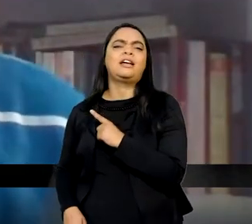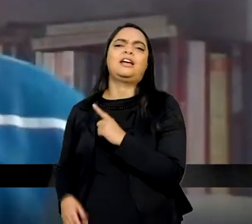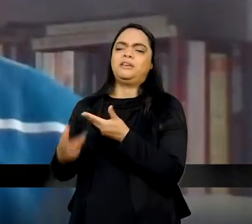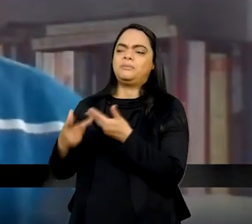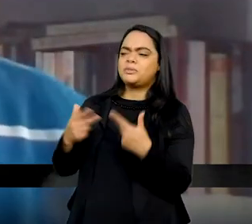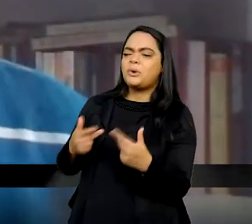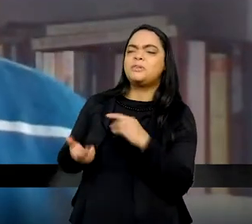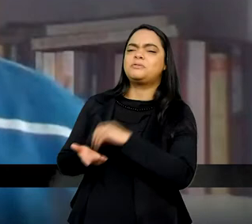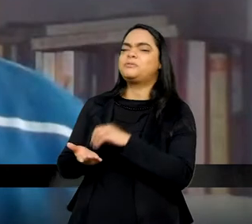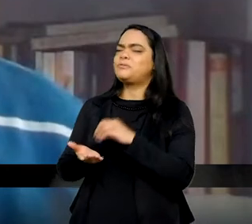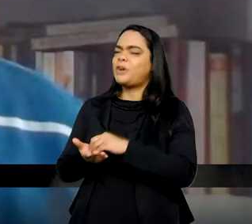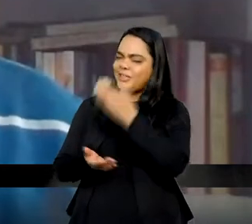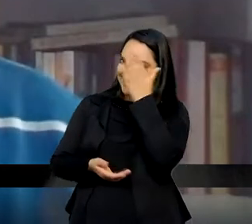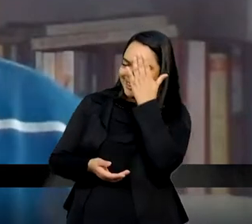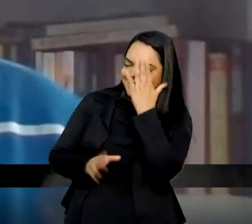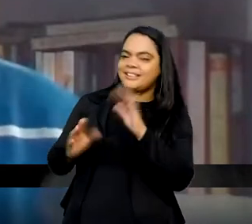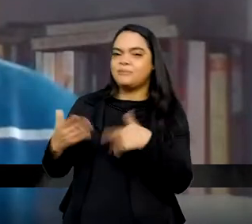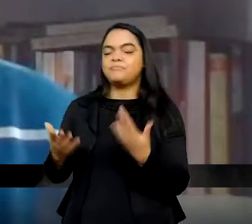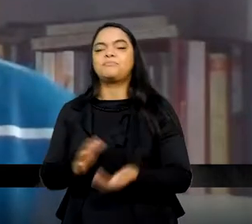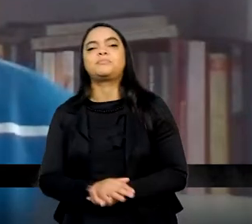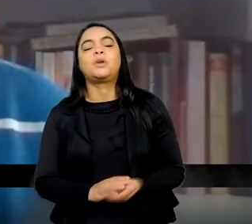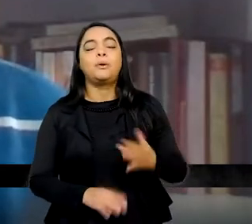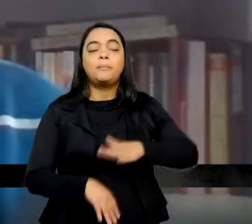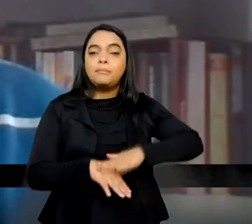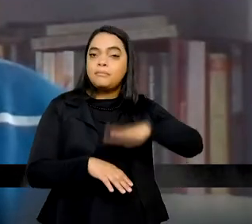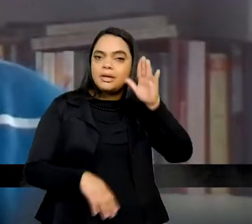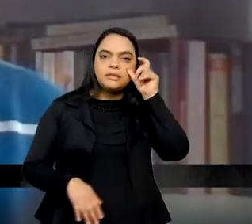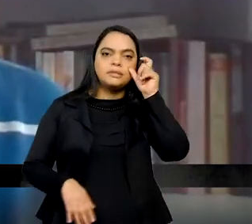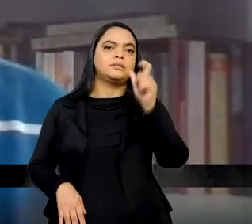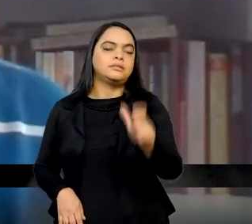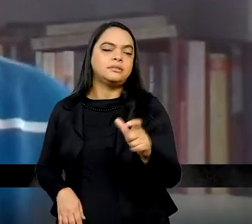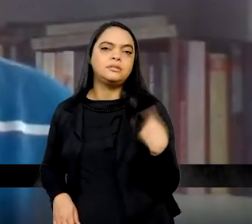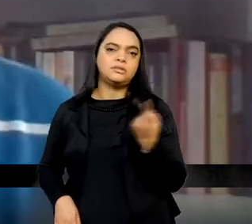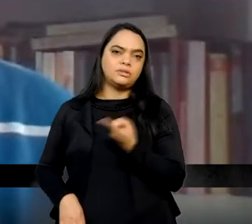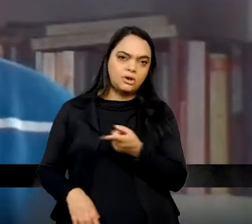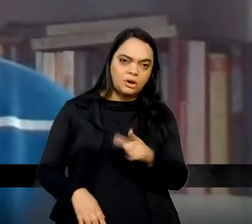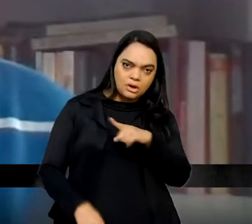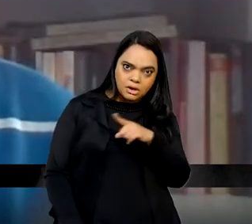Então, eu acho que uma das coisas mais interessantes que a gente